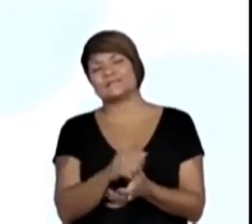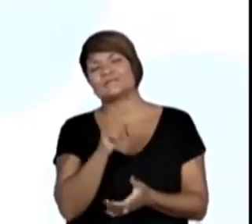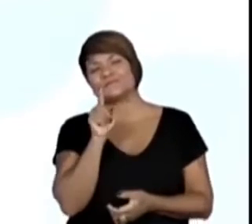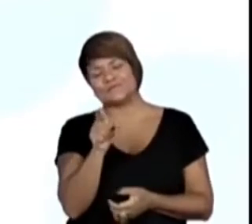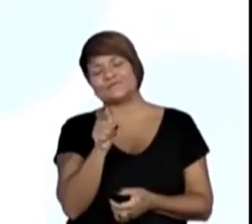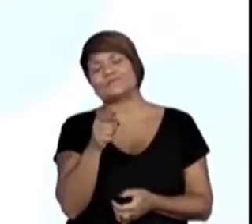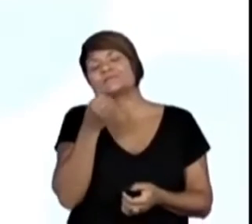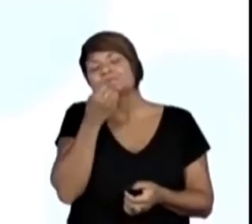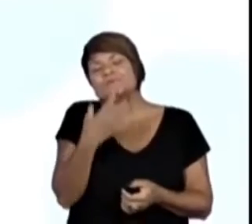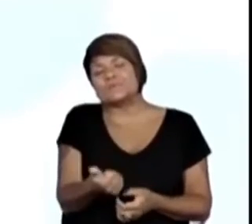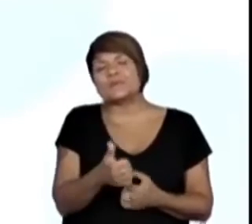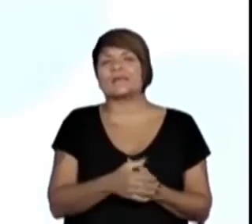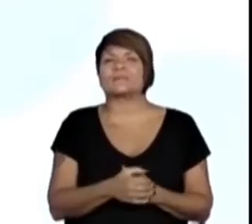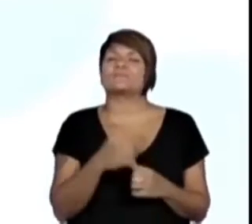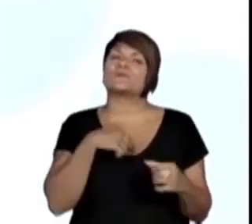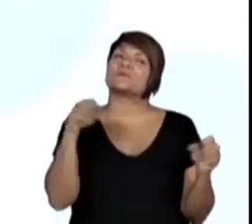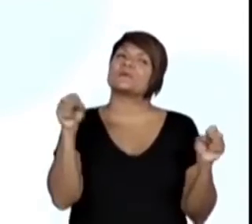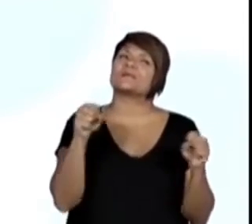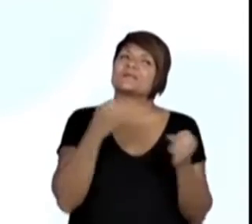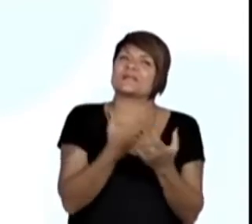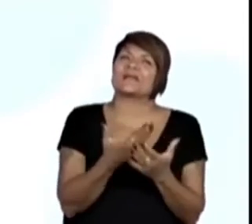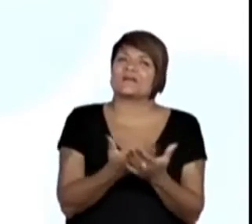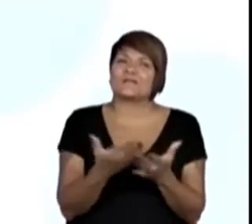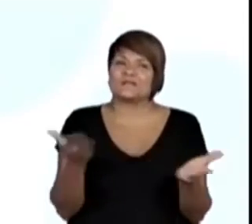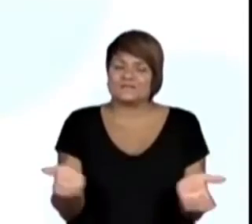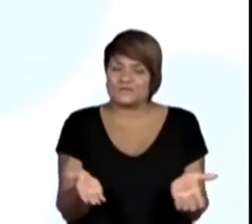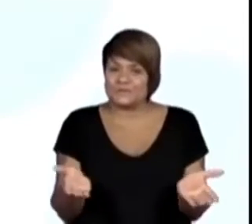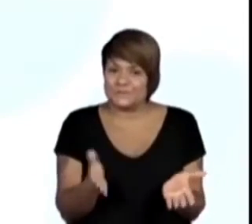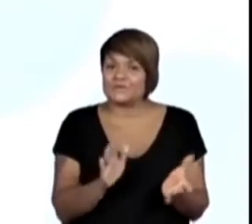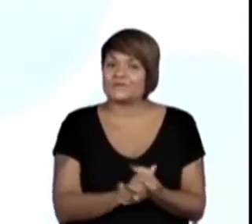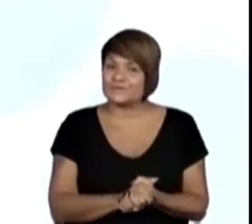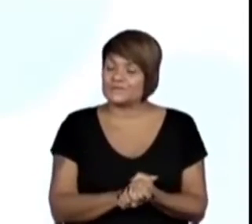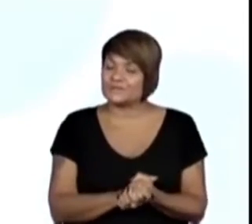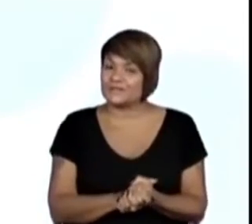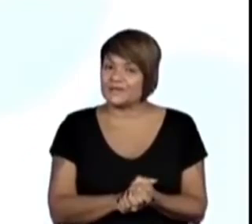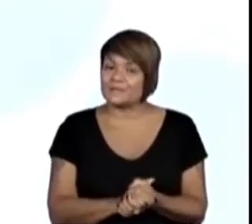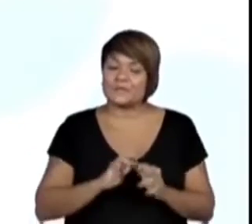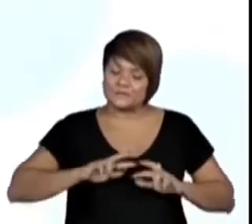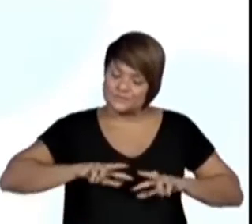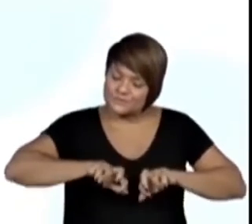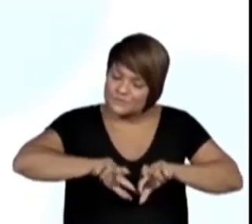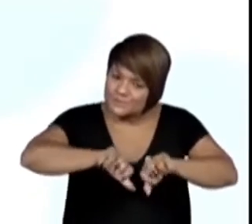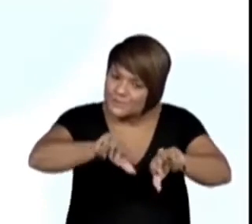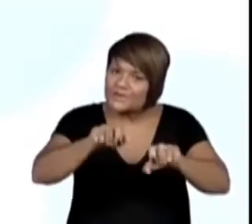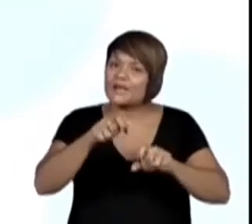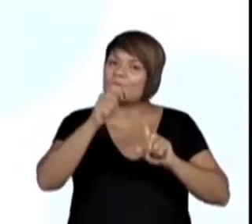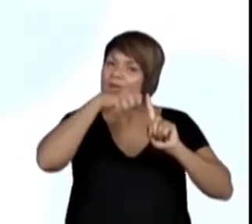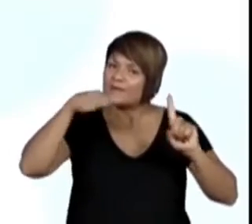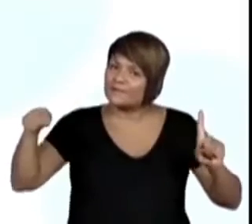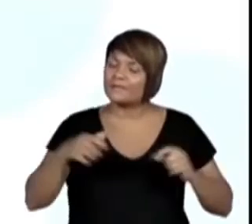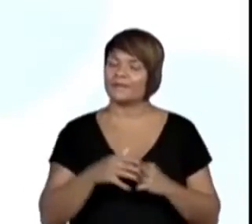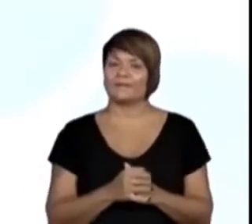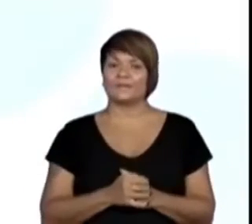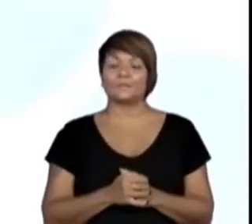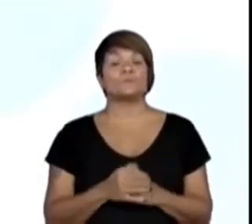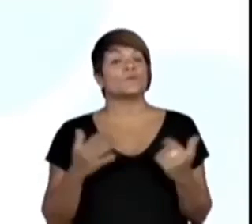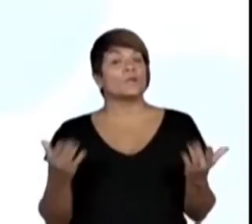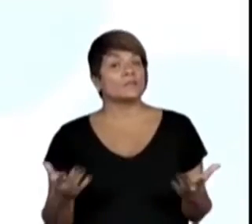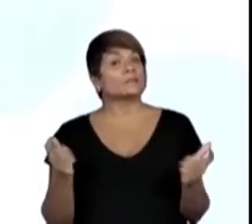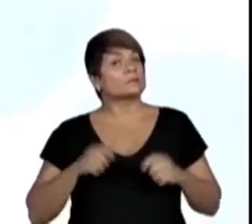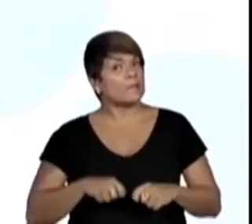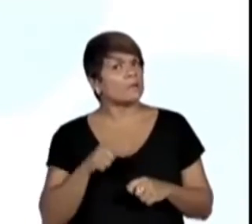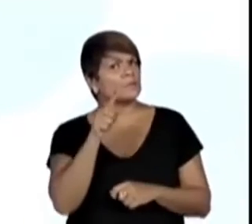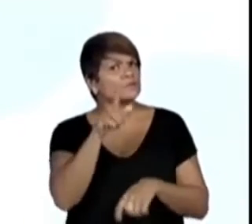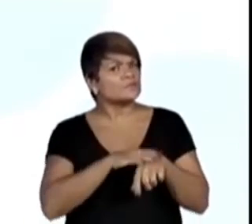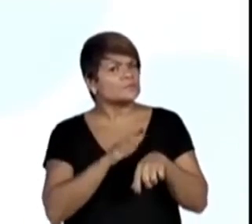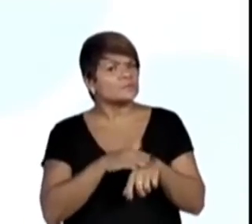explorando o calendário. Eu adorei a aula de hoje para a gente explorar bastante o calendário. E dá para vocês fazerem